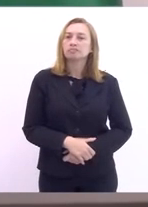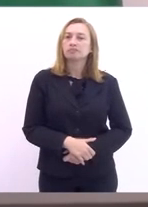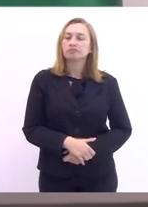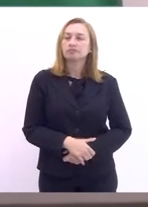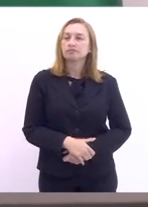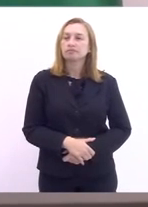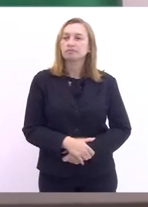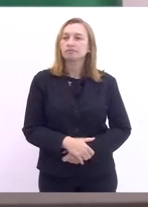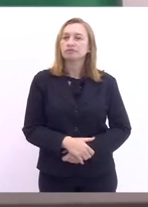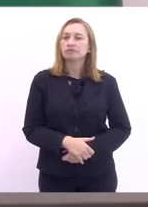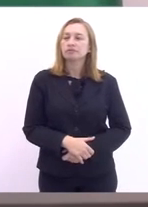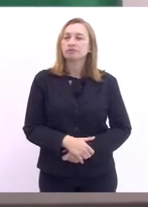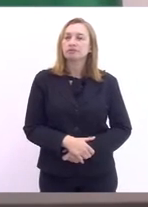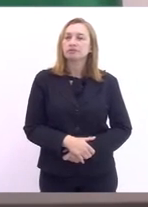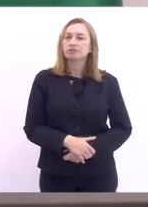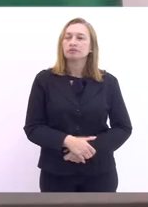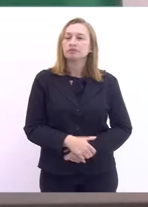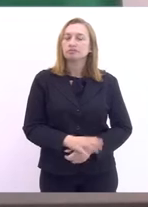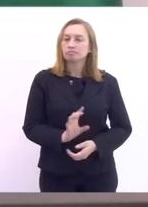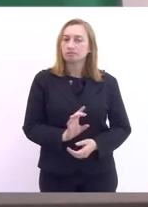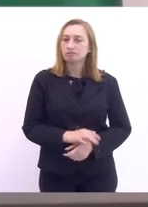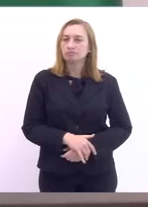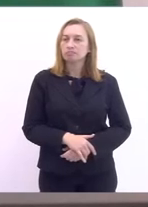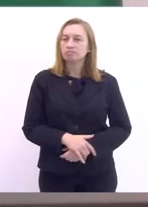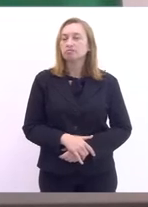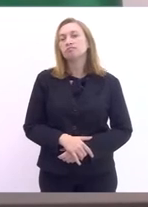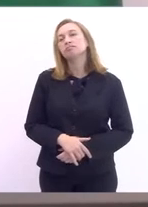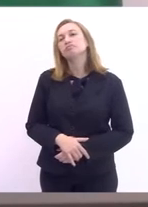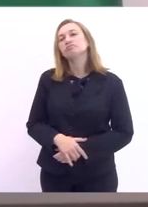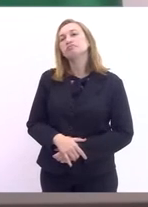hipótese, né, real